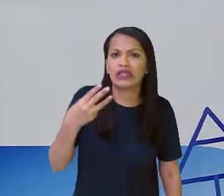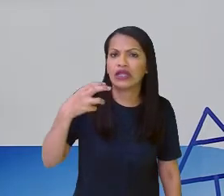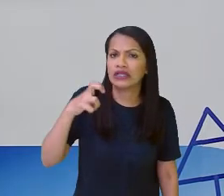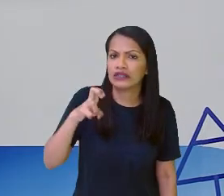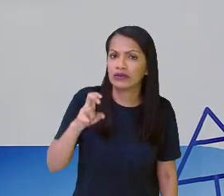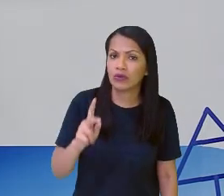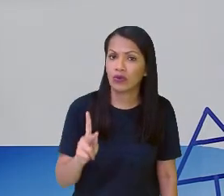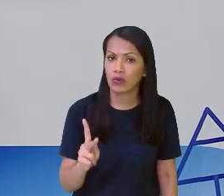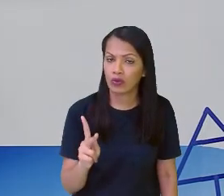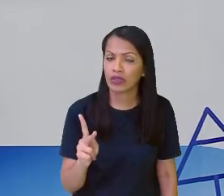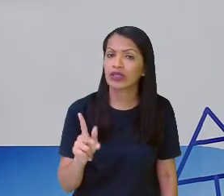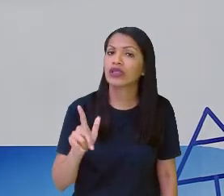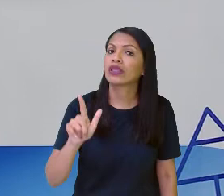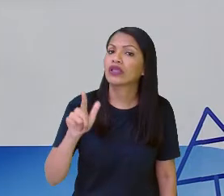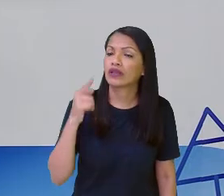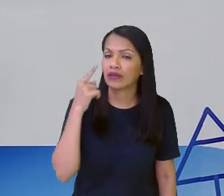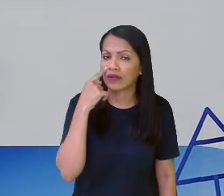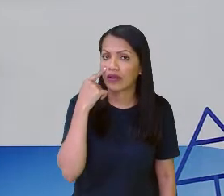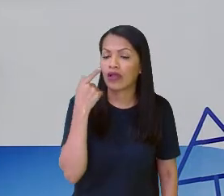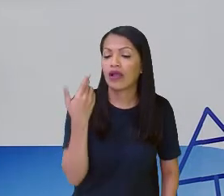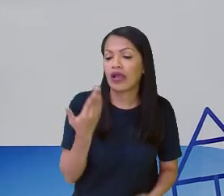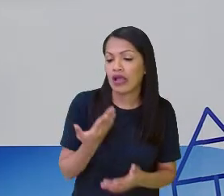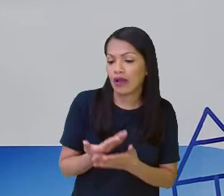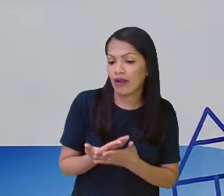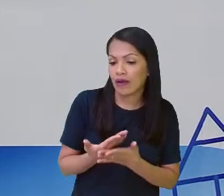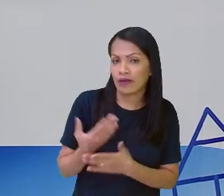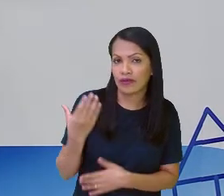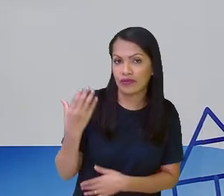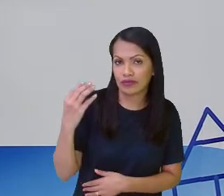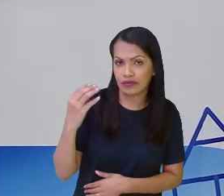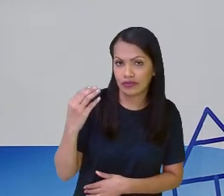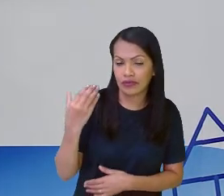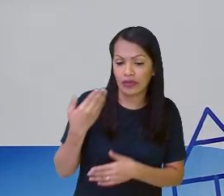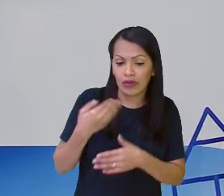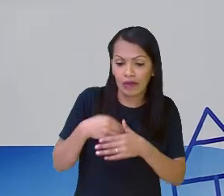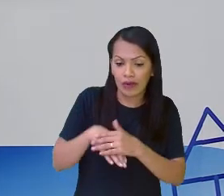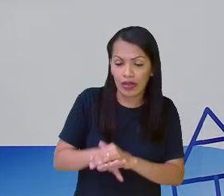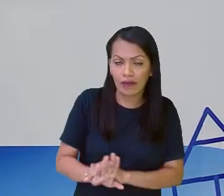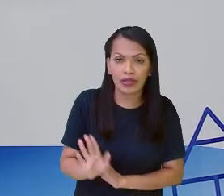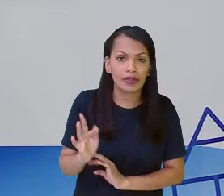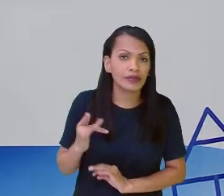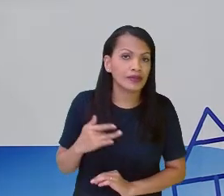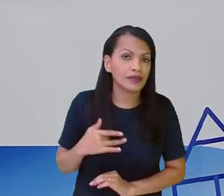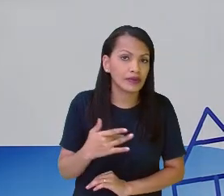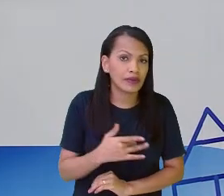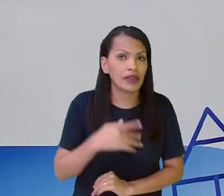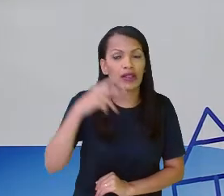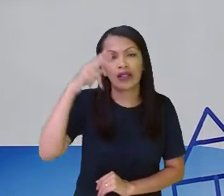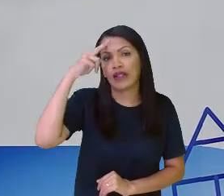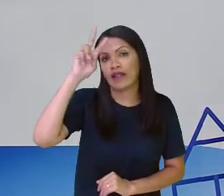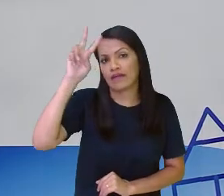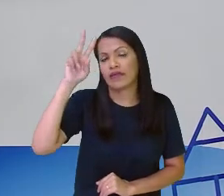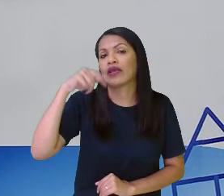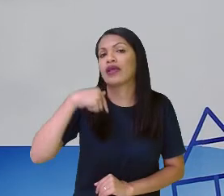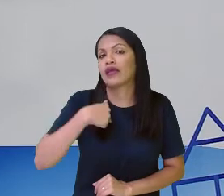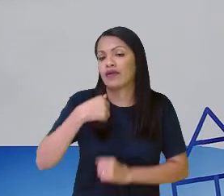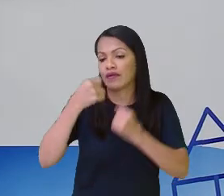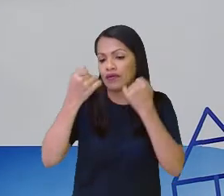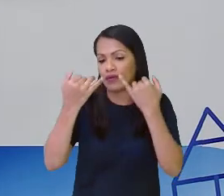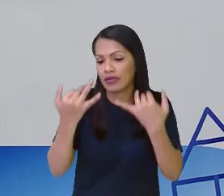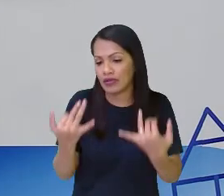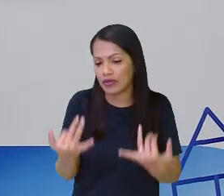aquela velha aula de ciências, né, de hábitos saudáveis. Lembra? Eu falei do